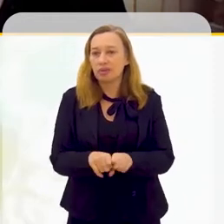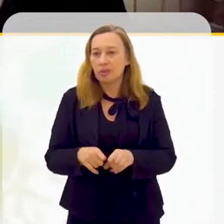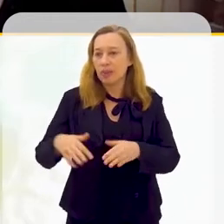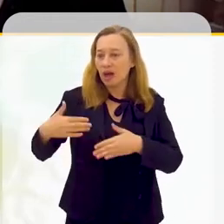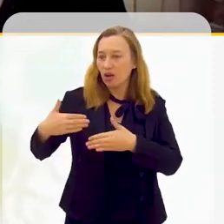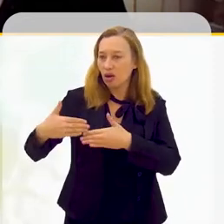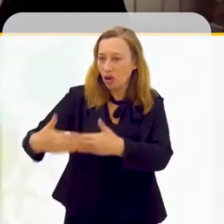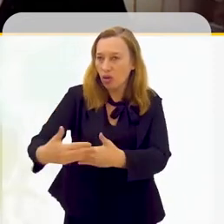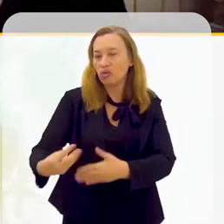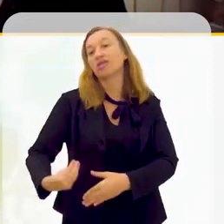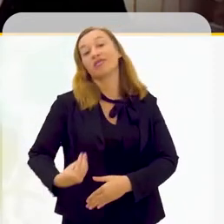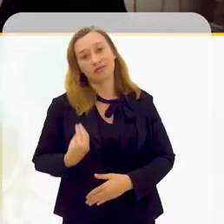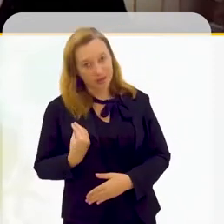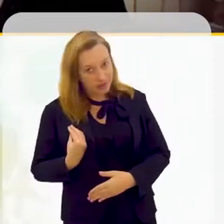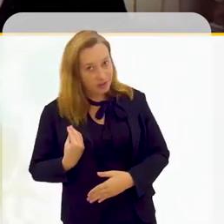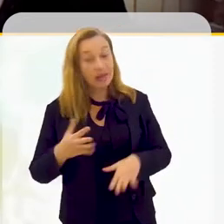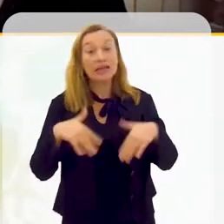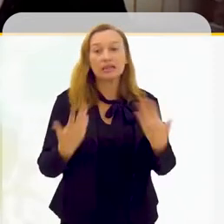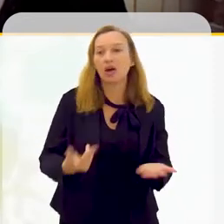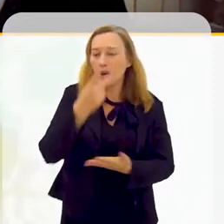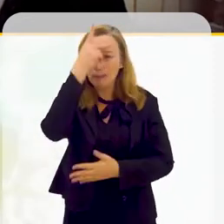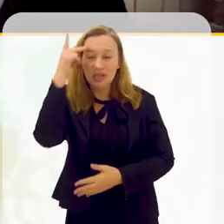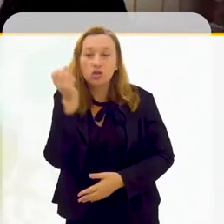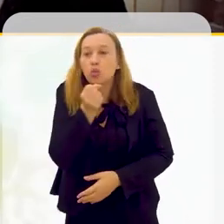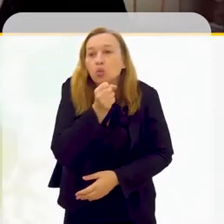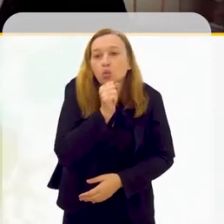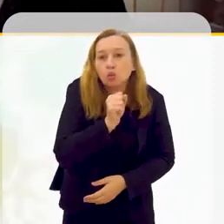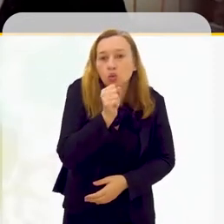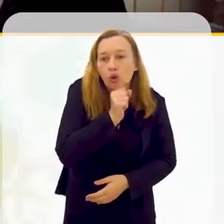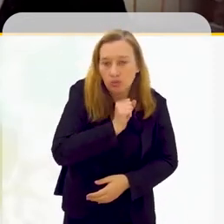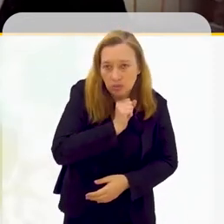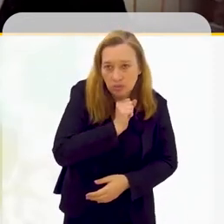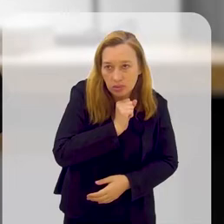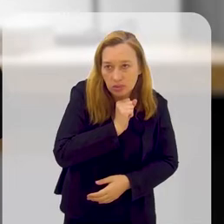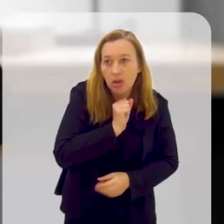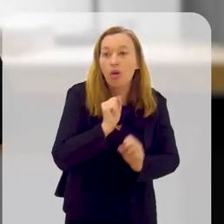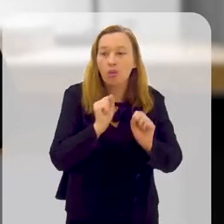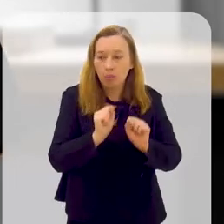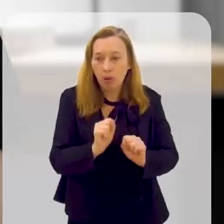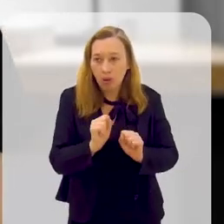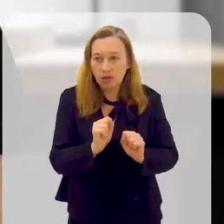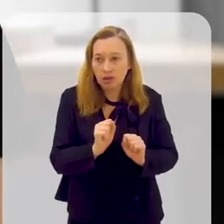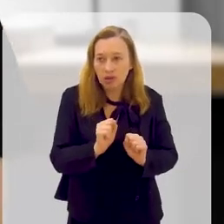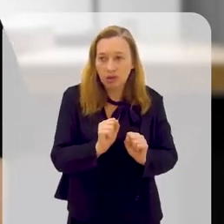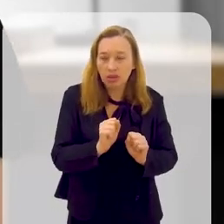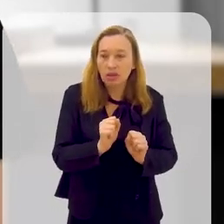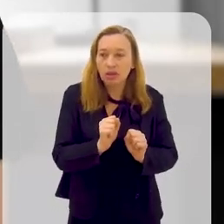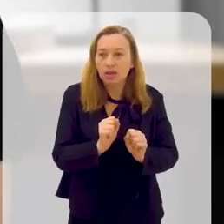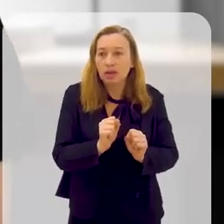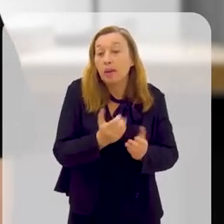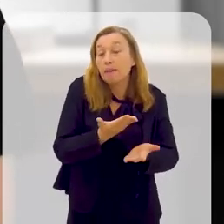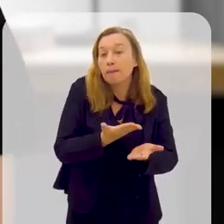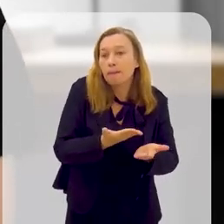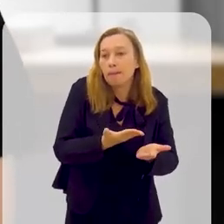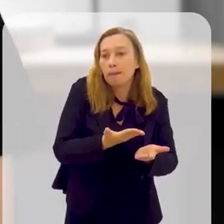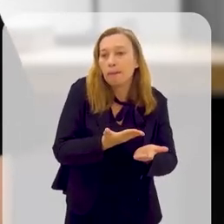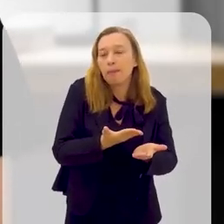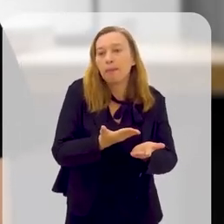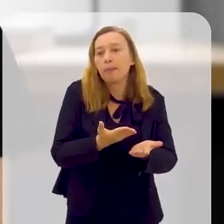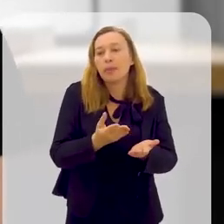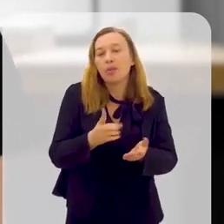nessa tecla ao longo da vida então uma pessoa idosa ela pode começar